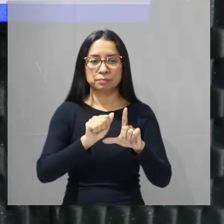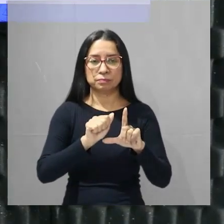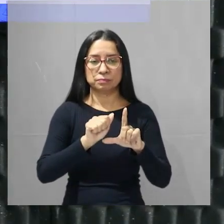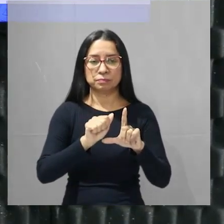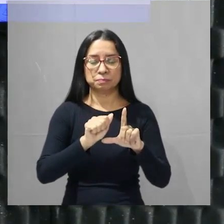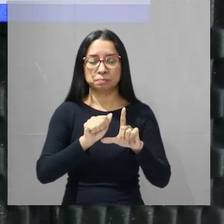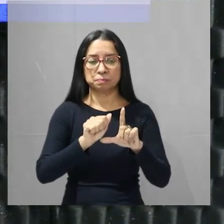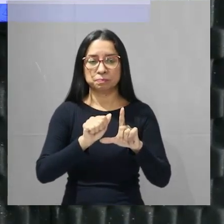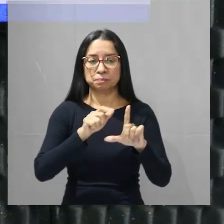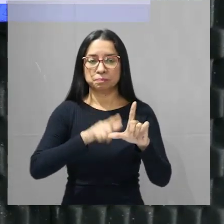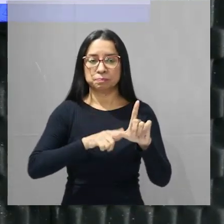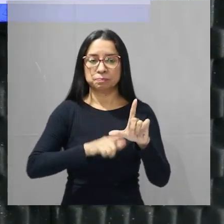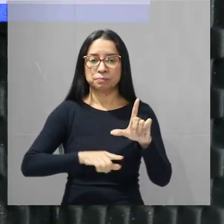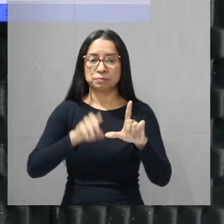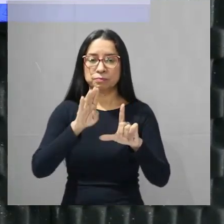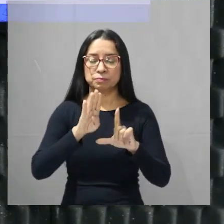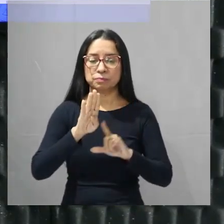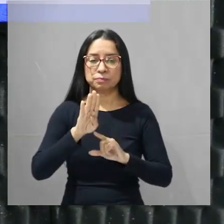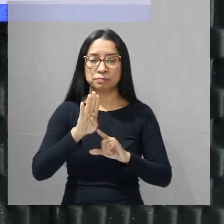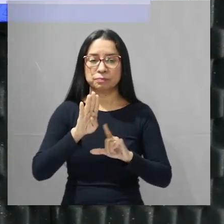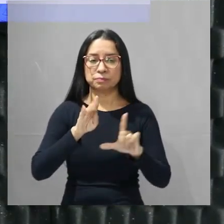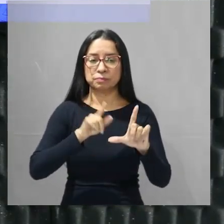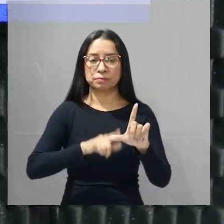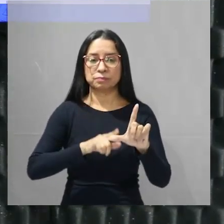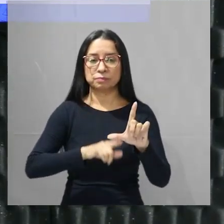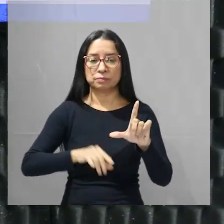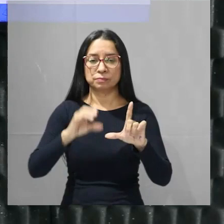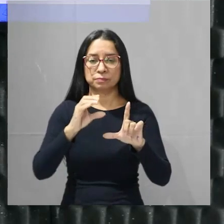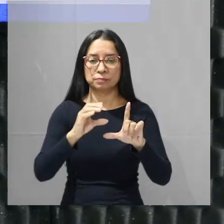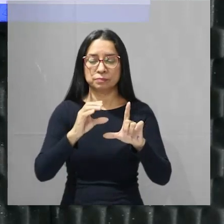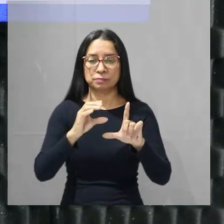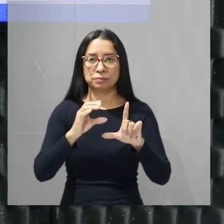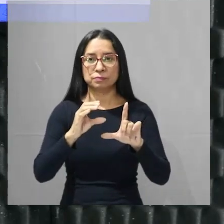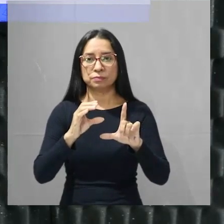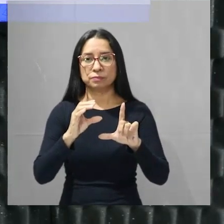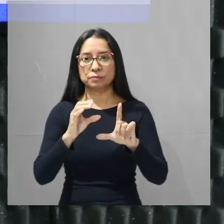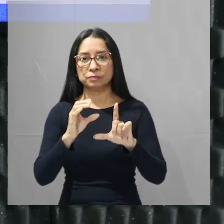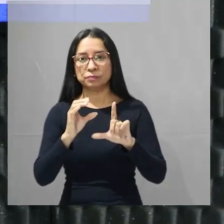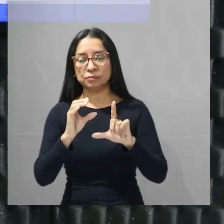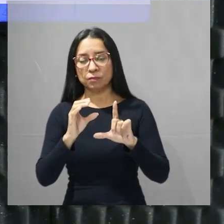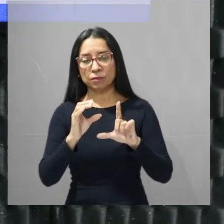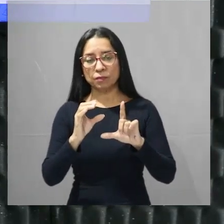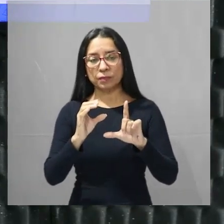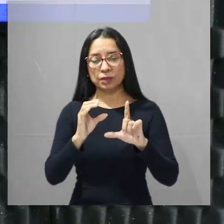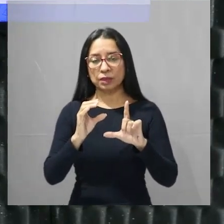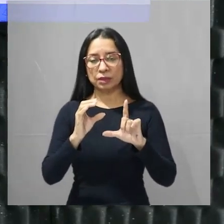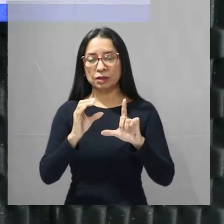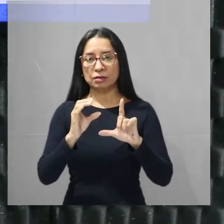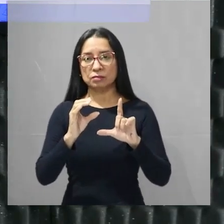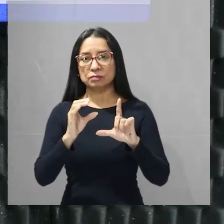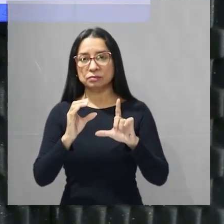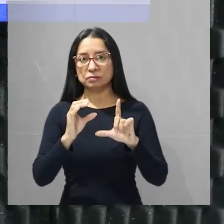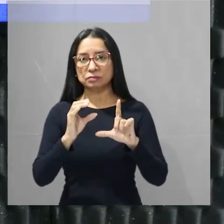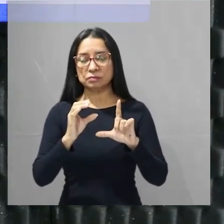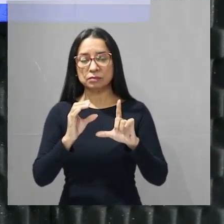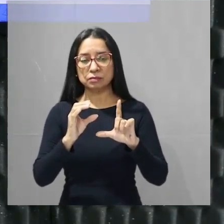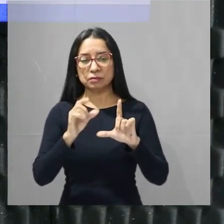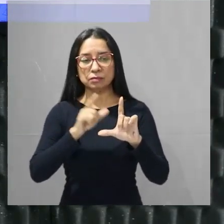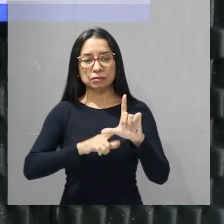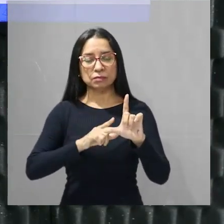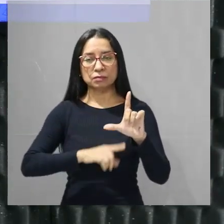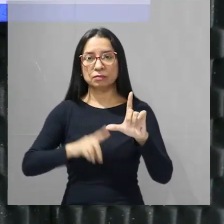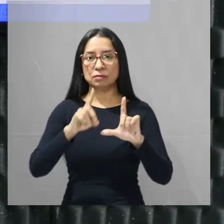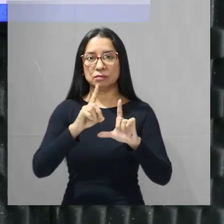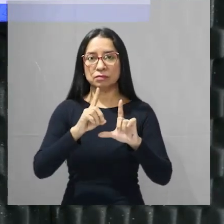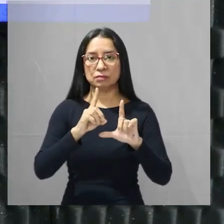É consequência da preservação do espaço público? É consequência da ampliação de normas de controle ambiental?